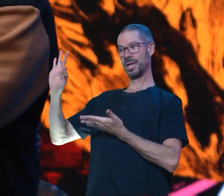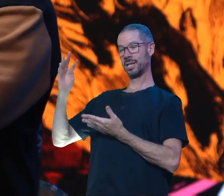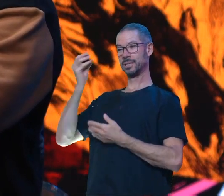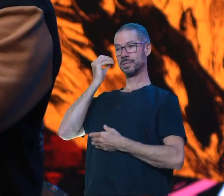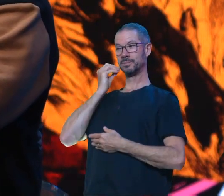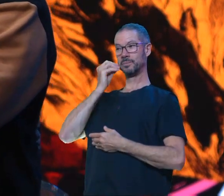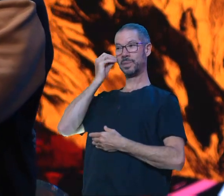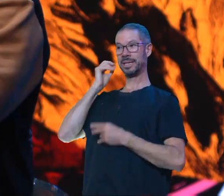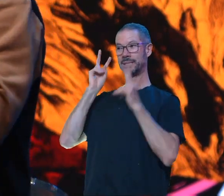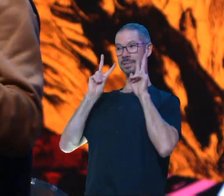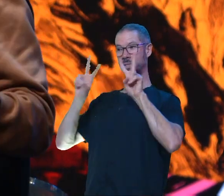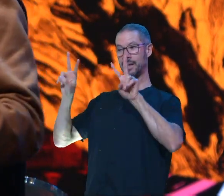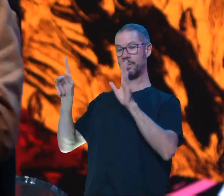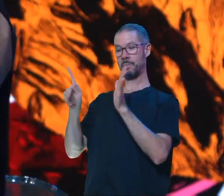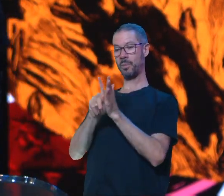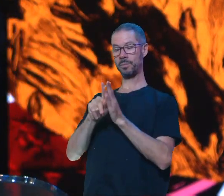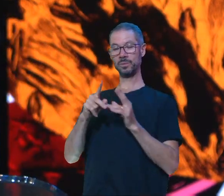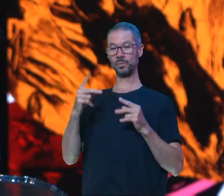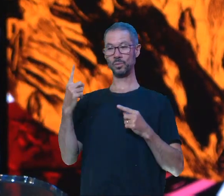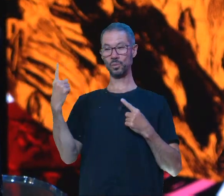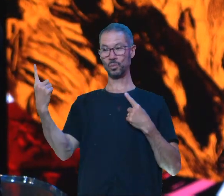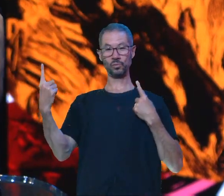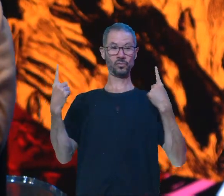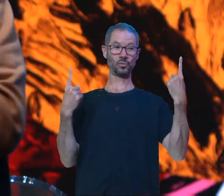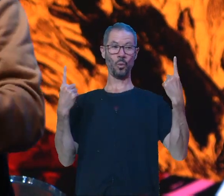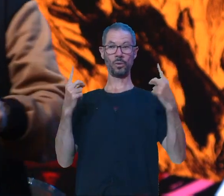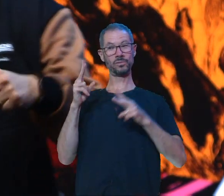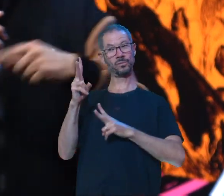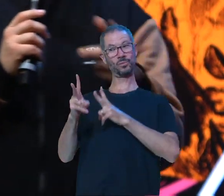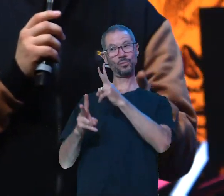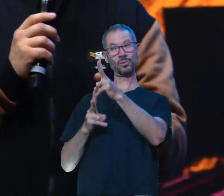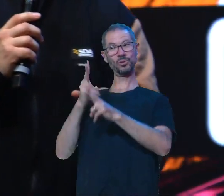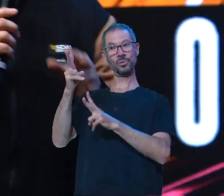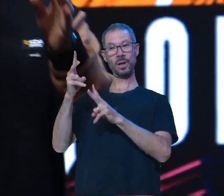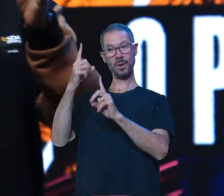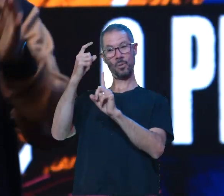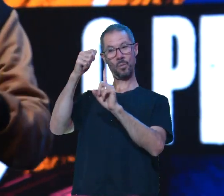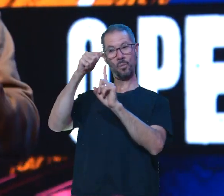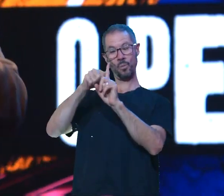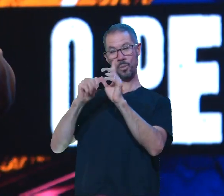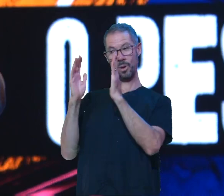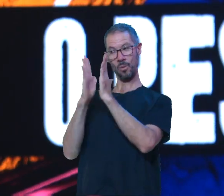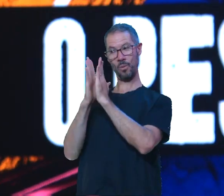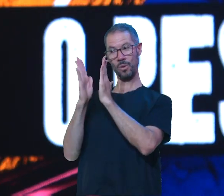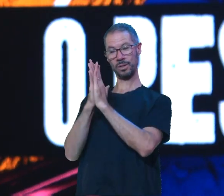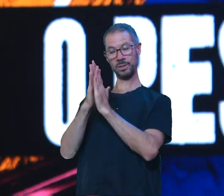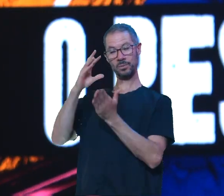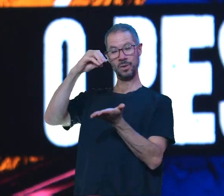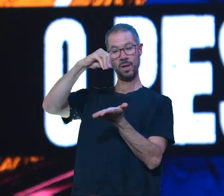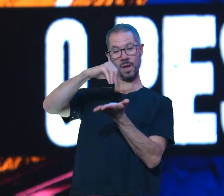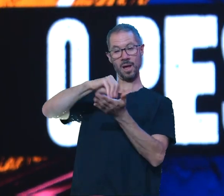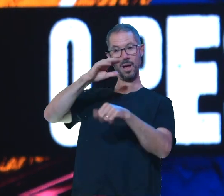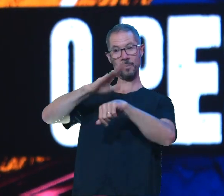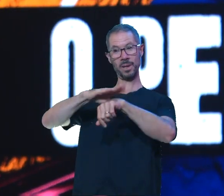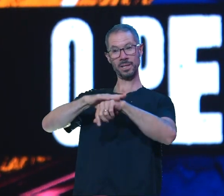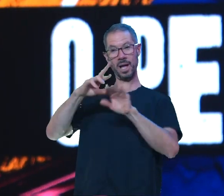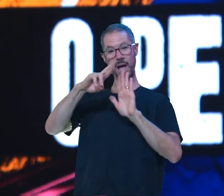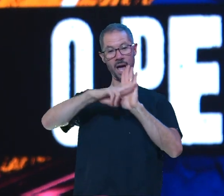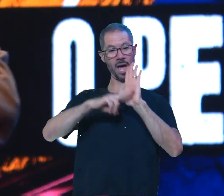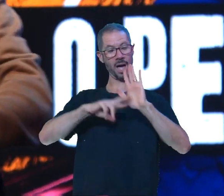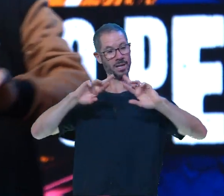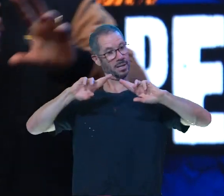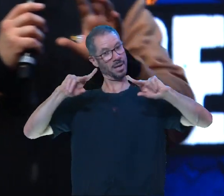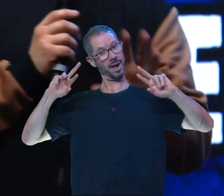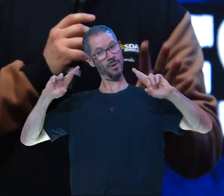experiência, testemunho próprio. Porque os dois queriam continuar e nós colocamos um mês de oração. Não vai aplicar a regra, porque não é regra.